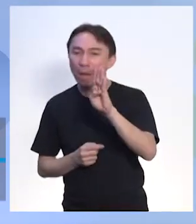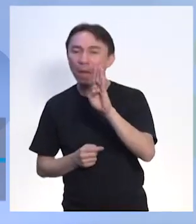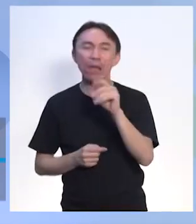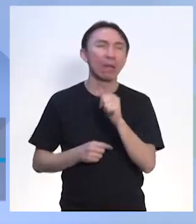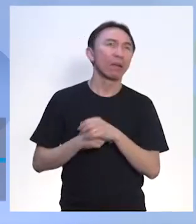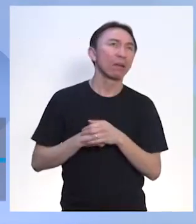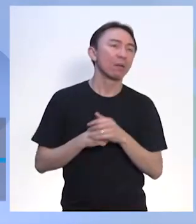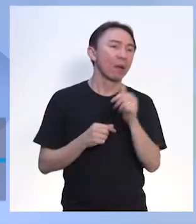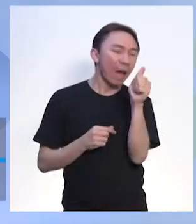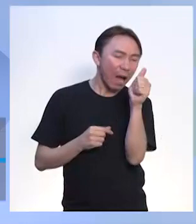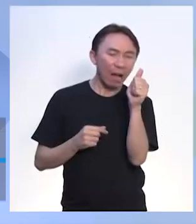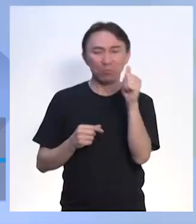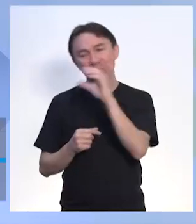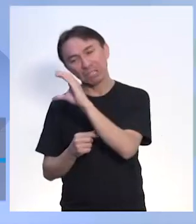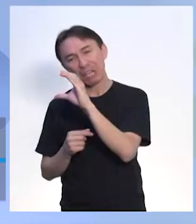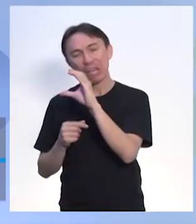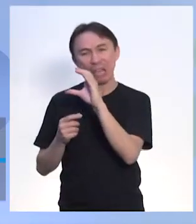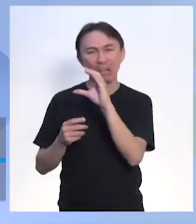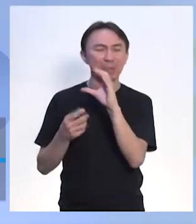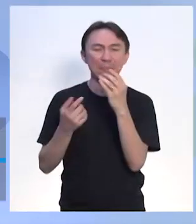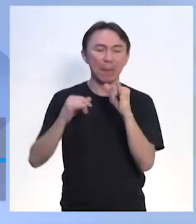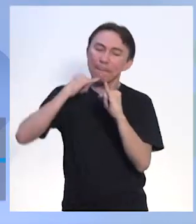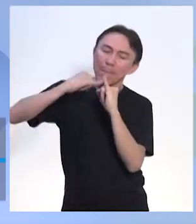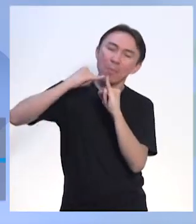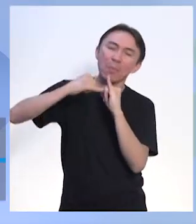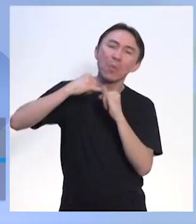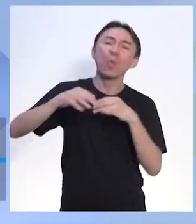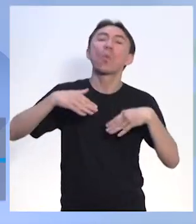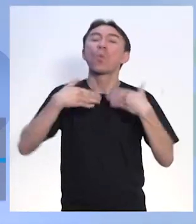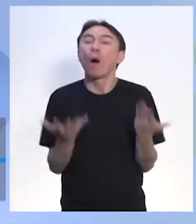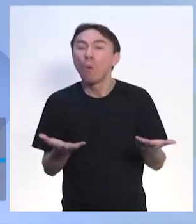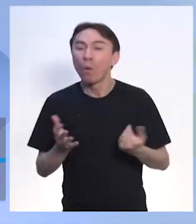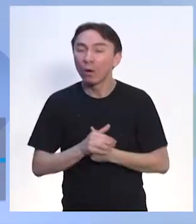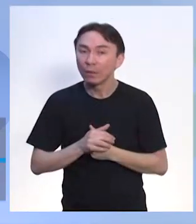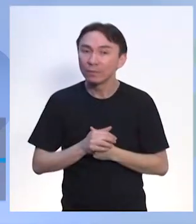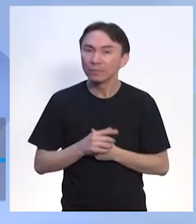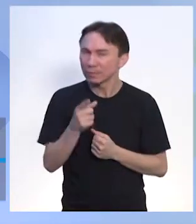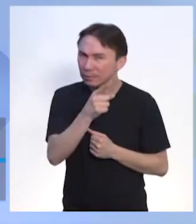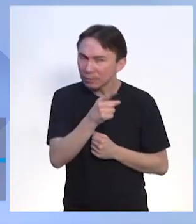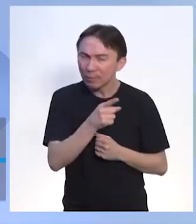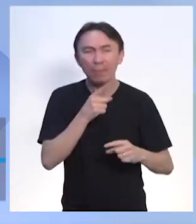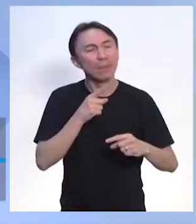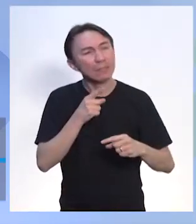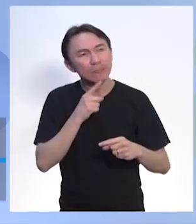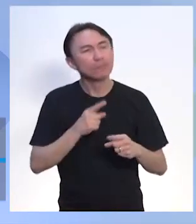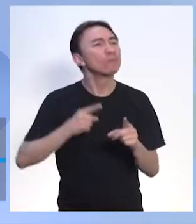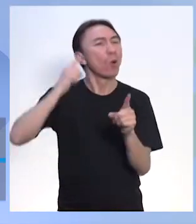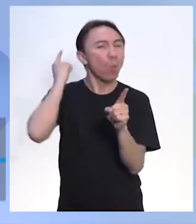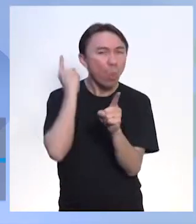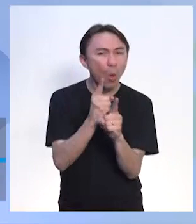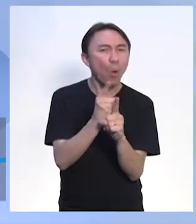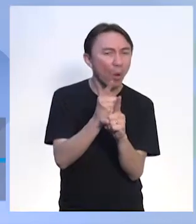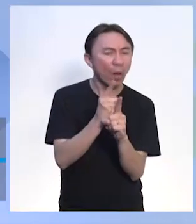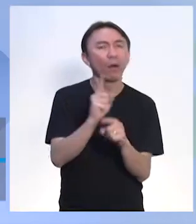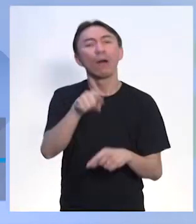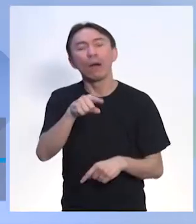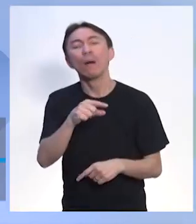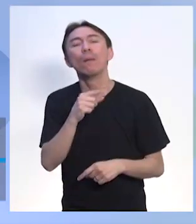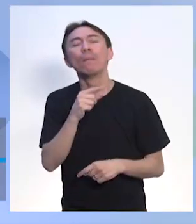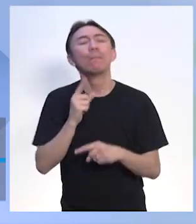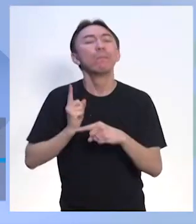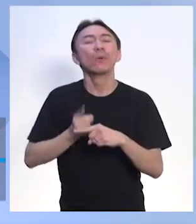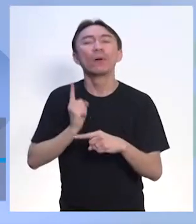C, A com C, você viu lá? Aí eu quero entender por quê. Porque eu posso dizer